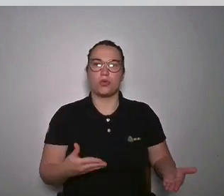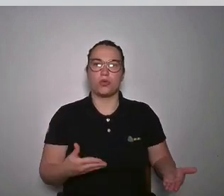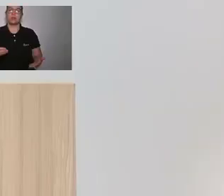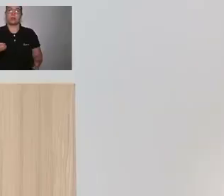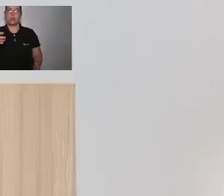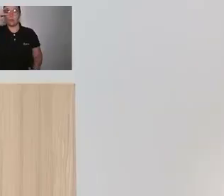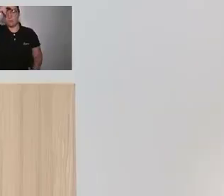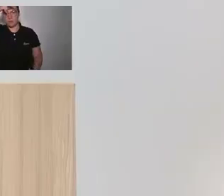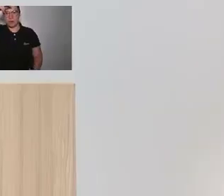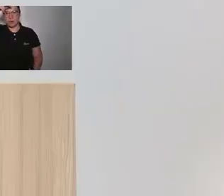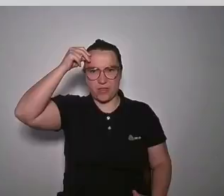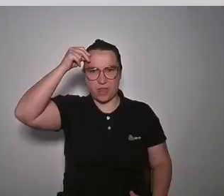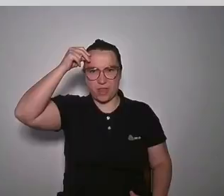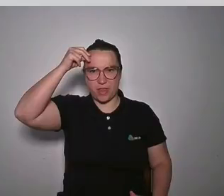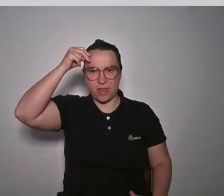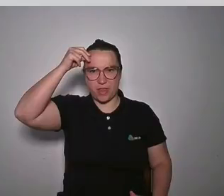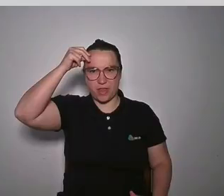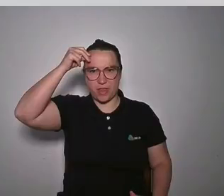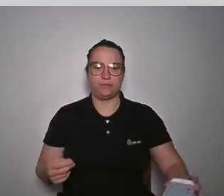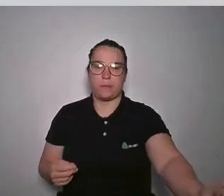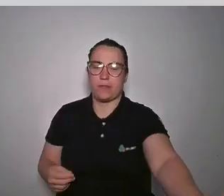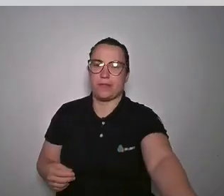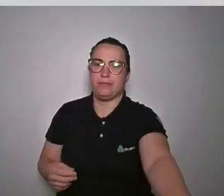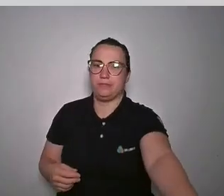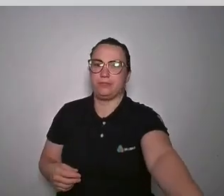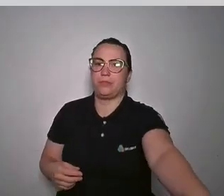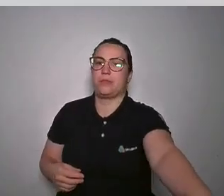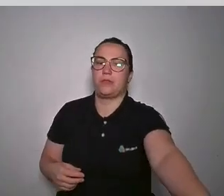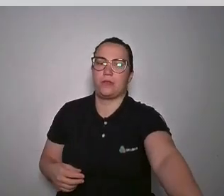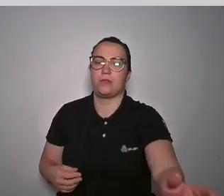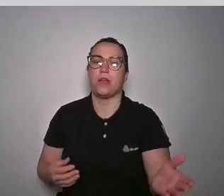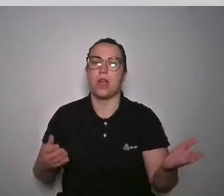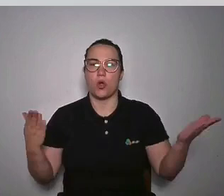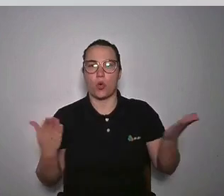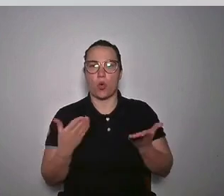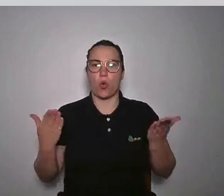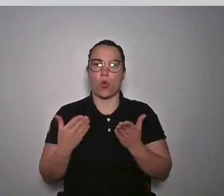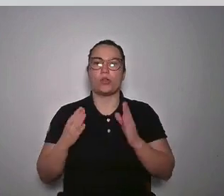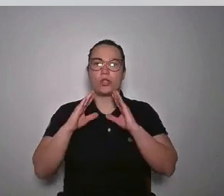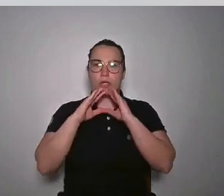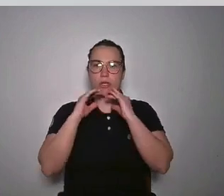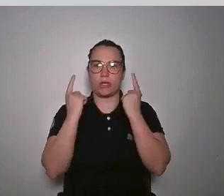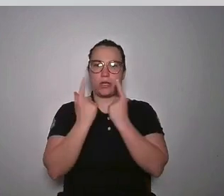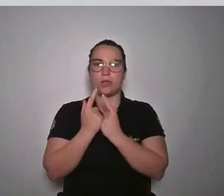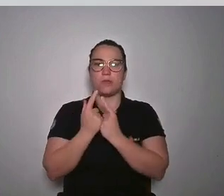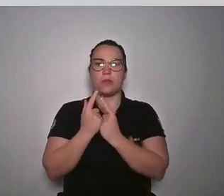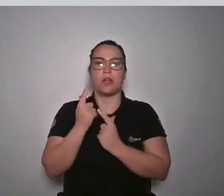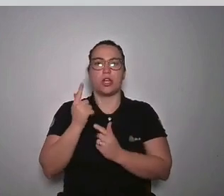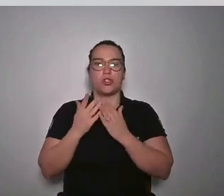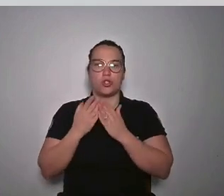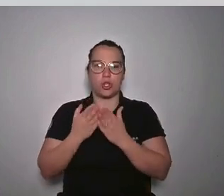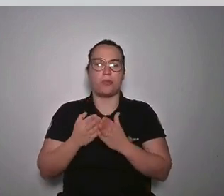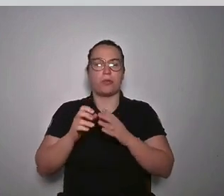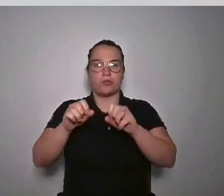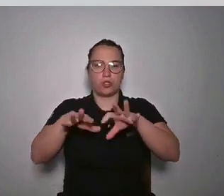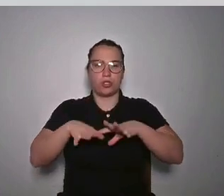Trento para a realização aqui na Câmara Municipal de Guaíra de mais uma audiência